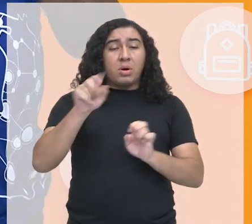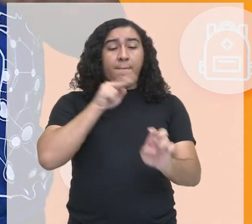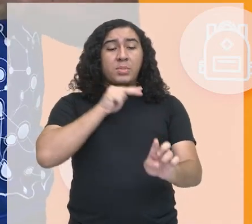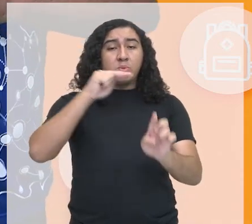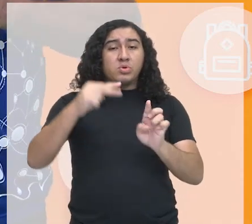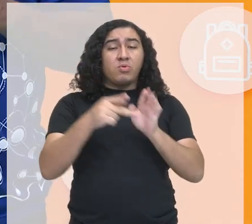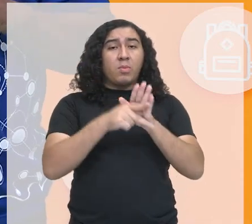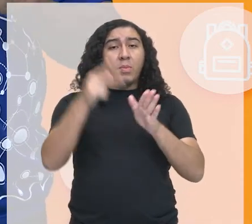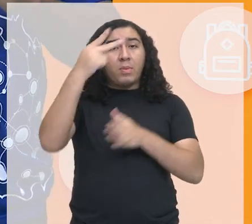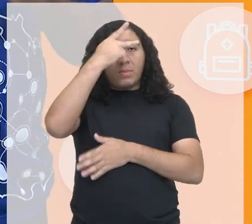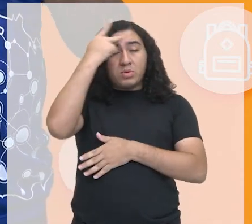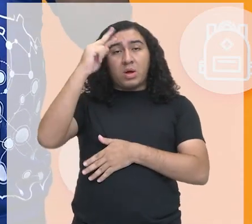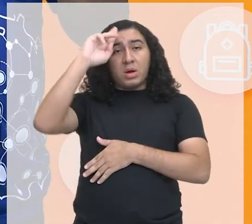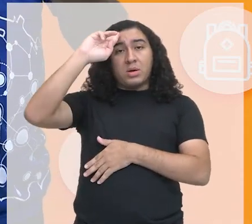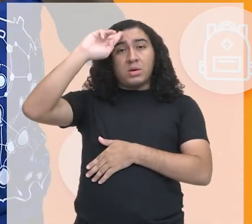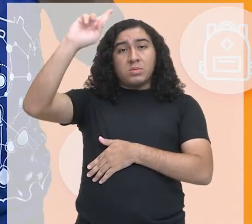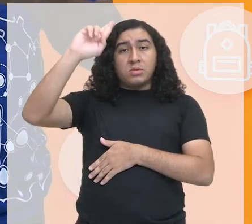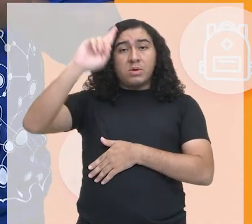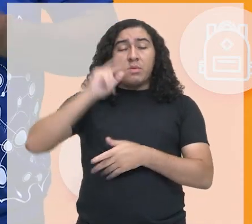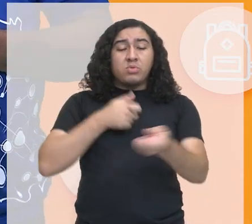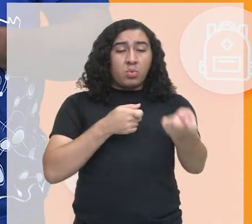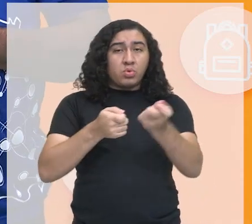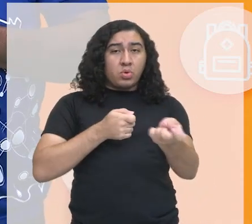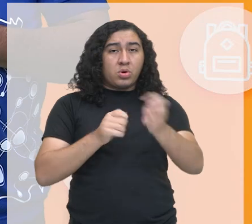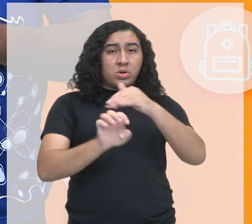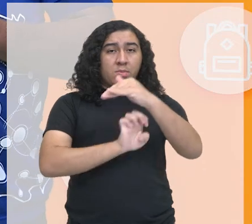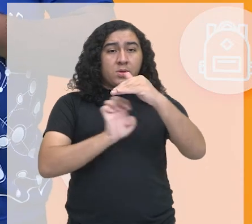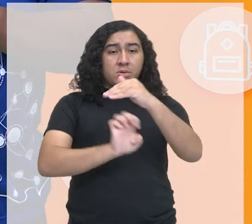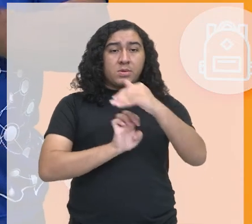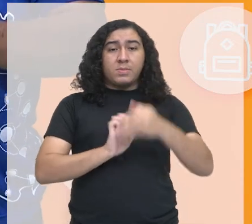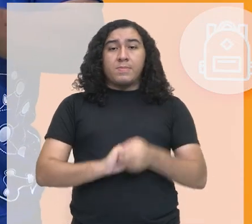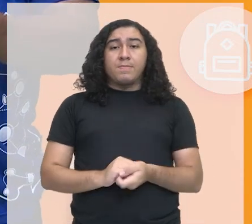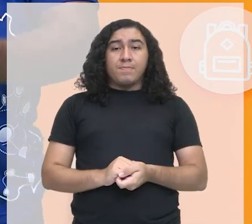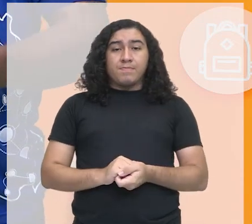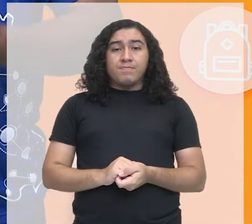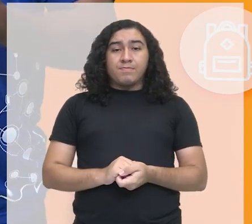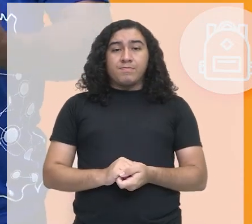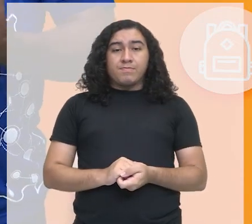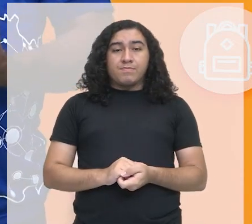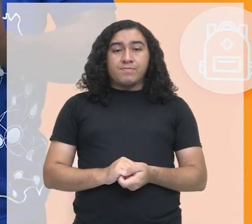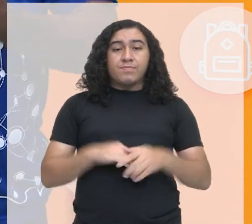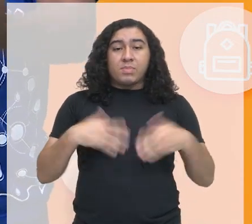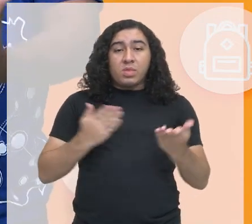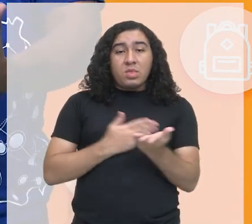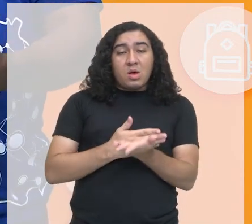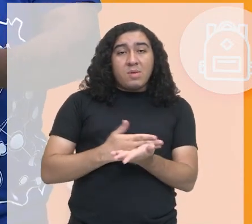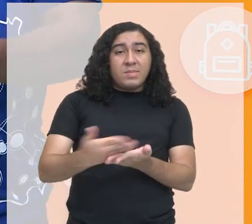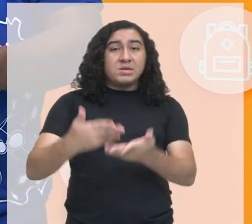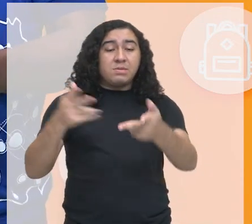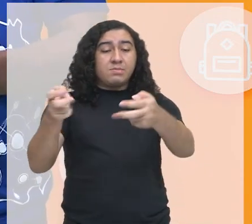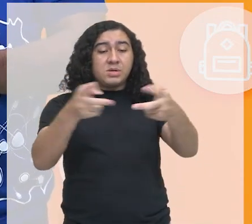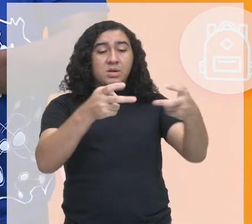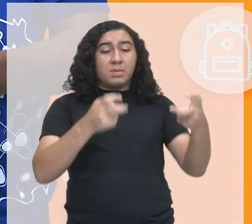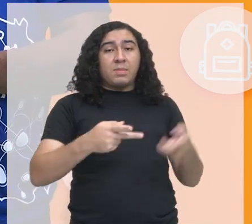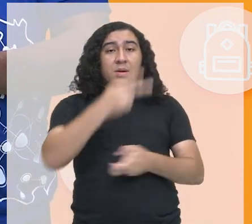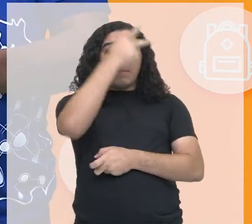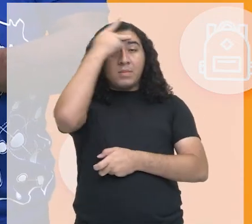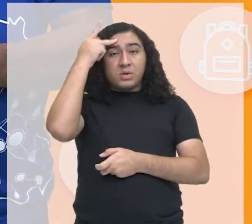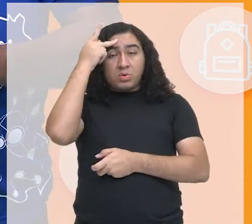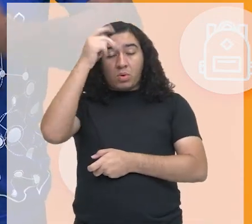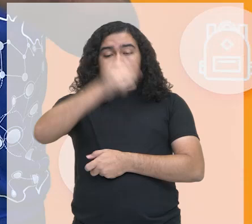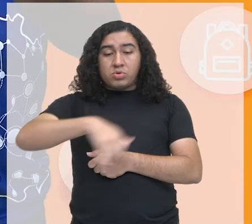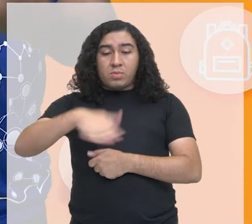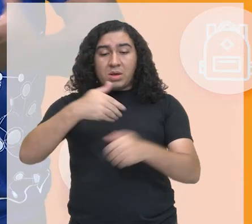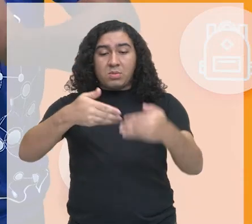do patrão, a ótica, né, do dono das fábricas. E aqui, então, quando começa a olhar para dentro das fábricas, o chão da